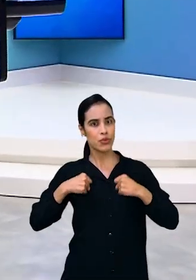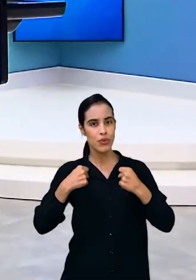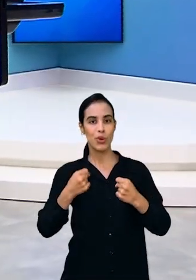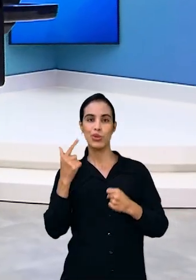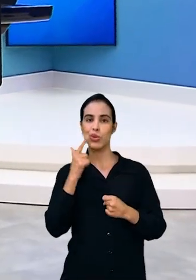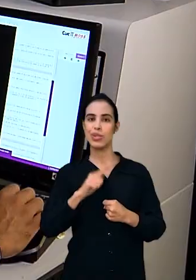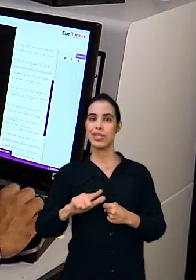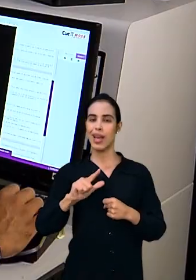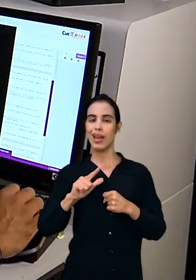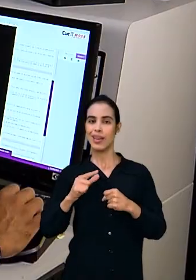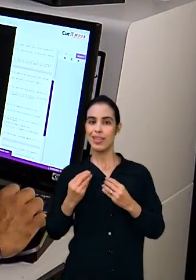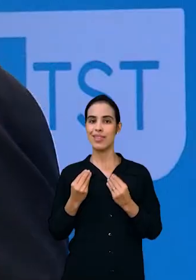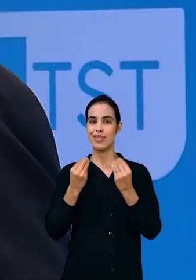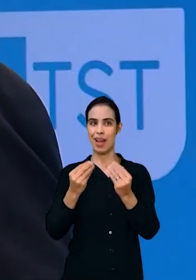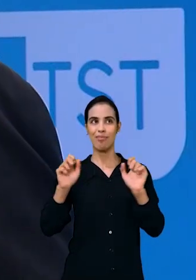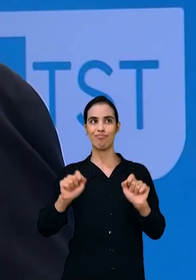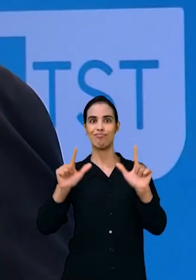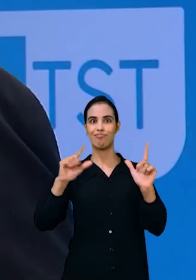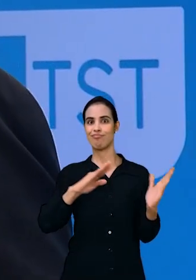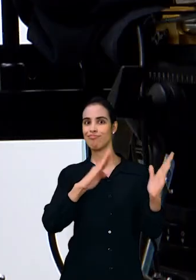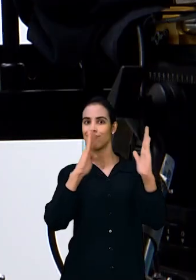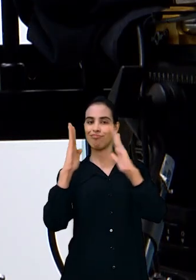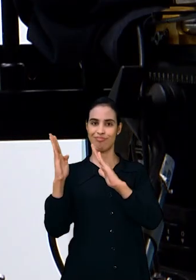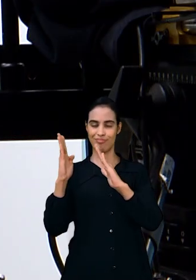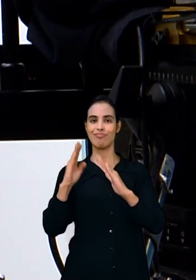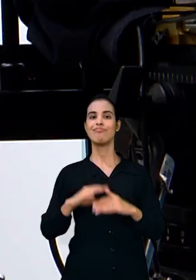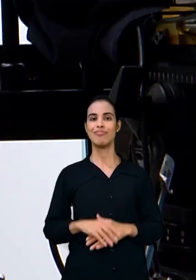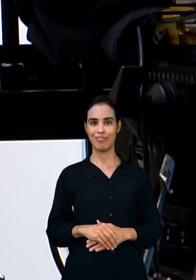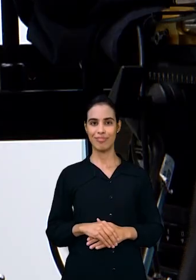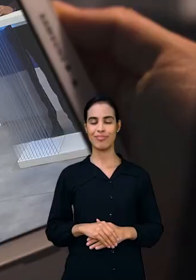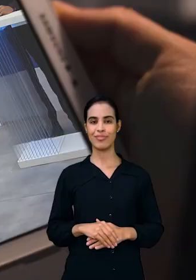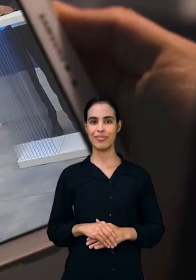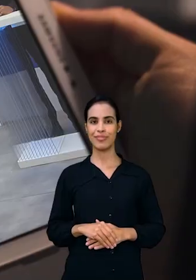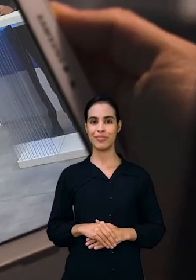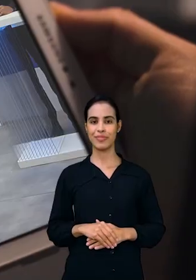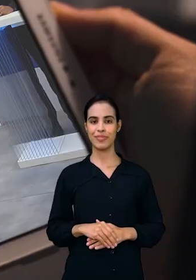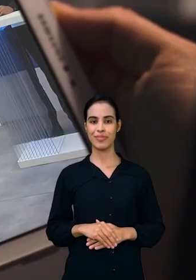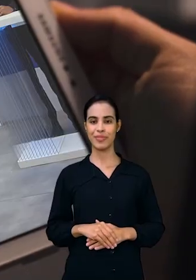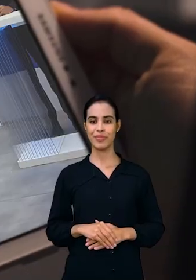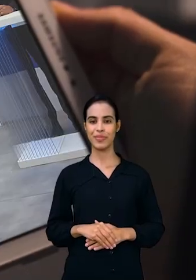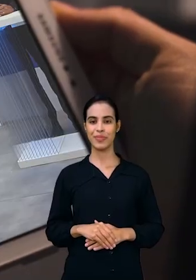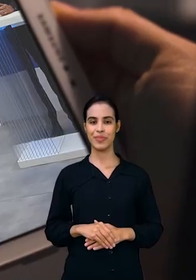qualidade do programa transmitido pela TV Justiça e disponibilizado nos canais